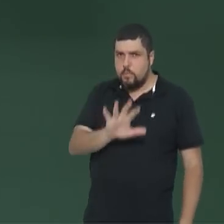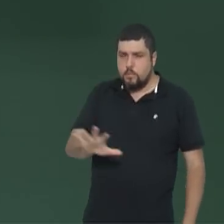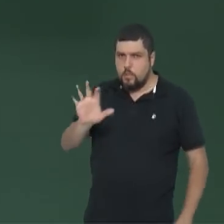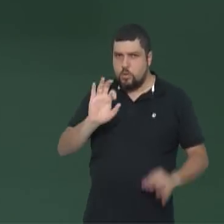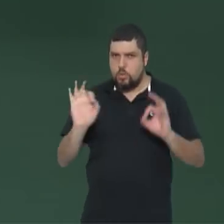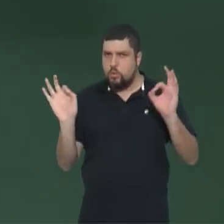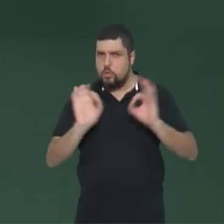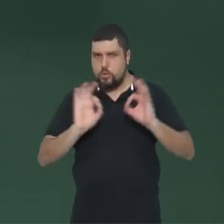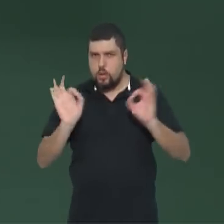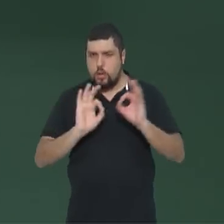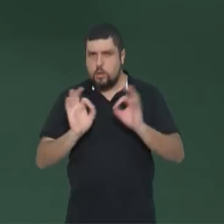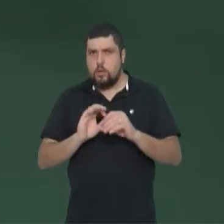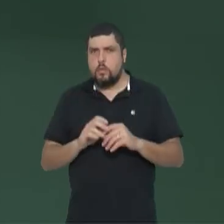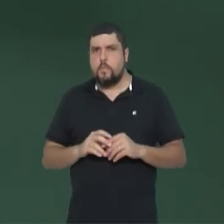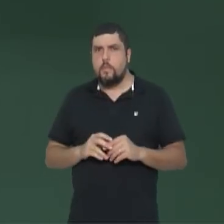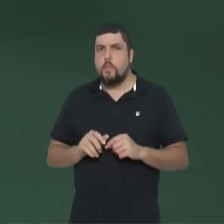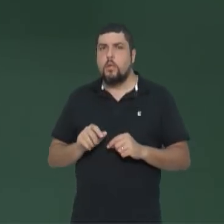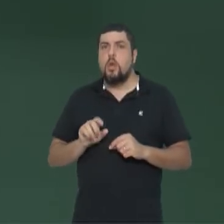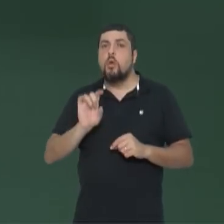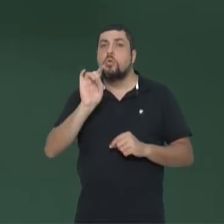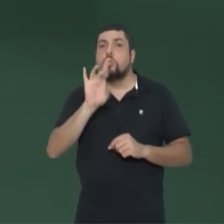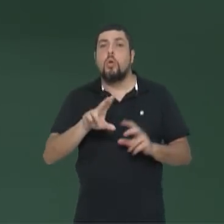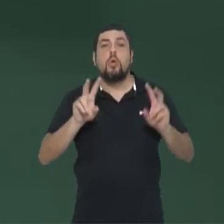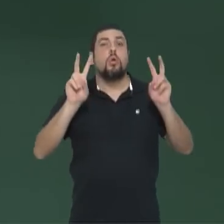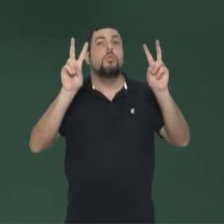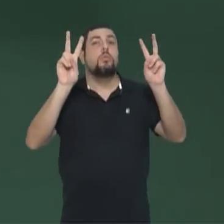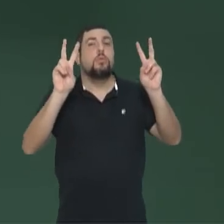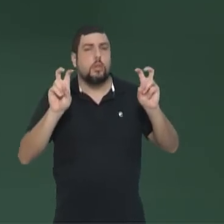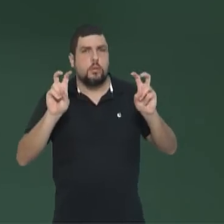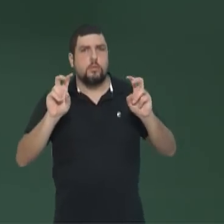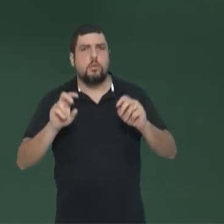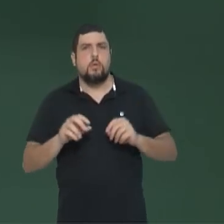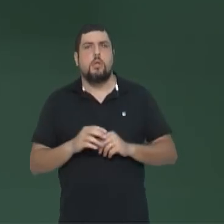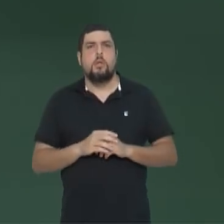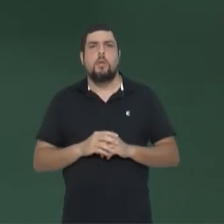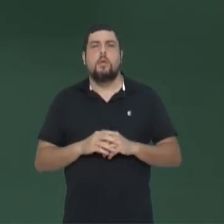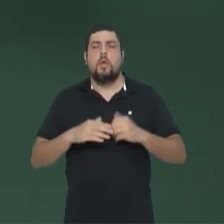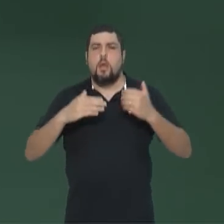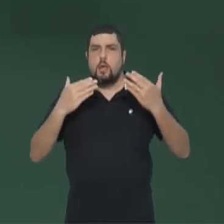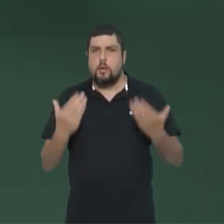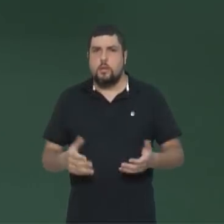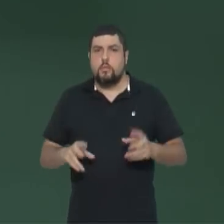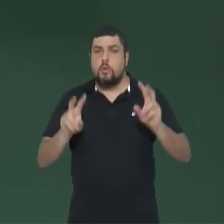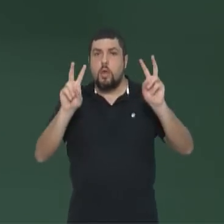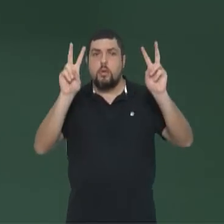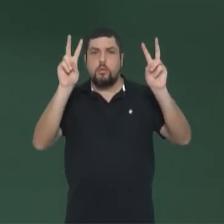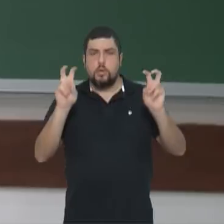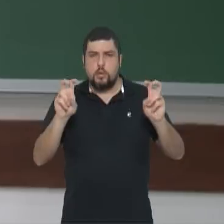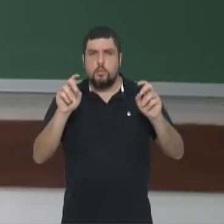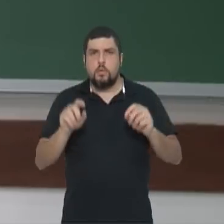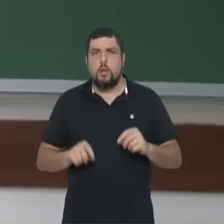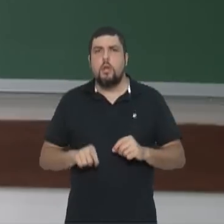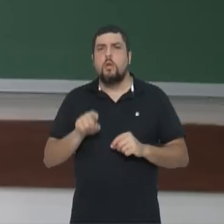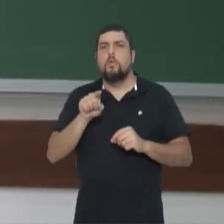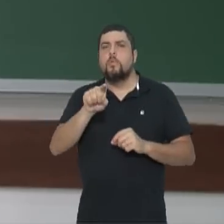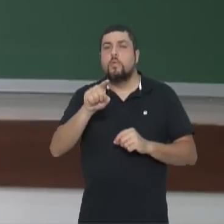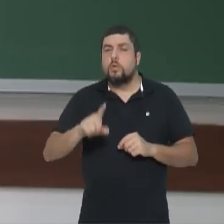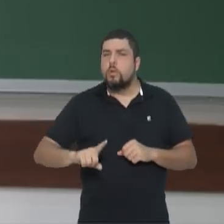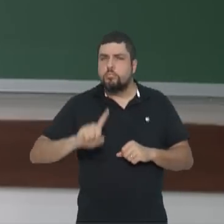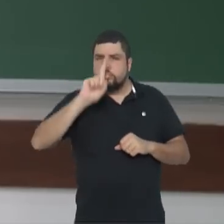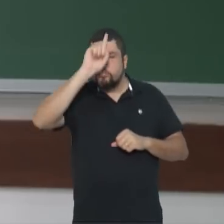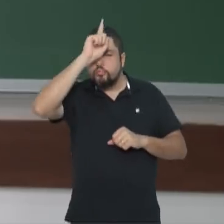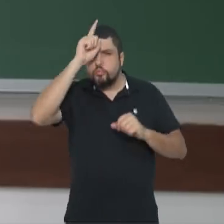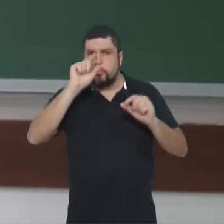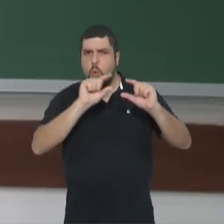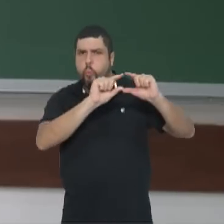nada, somente o tema, certo? Então, a partir desse tema, criem uma manchete